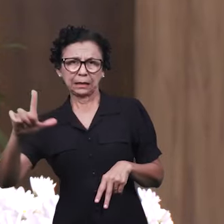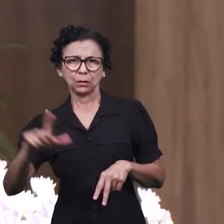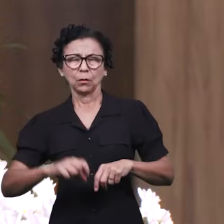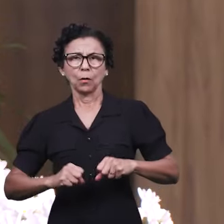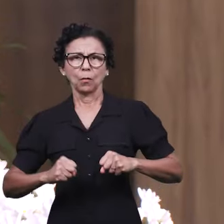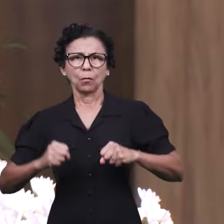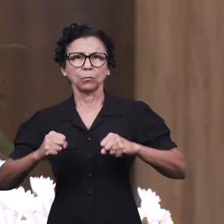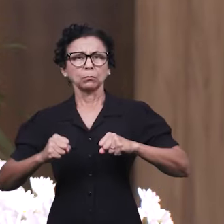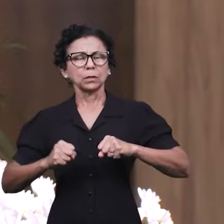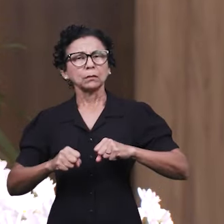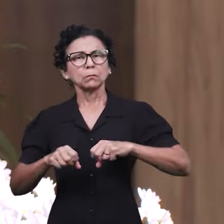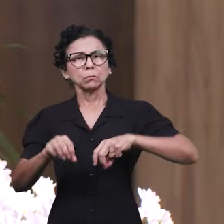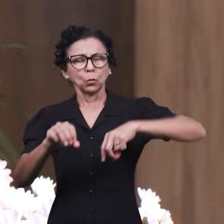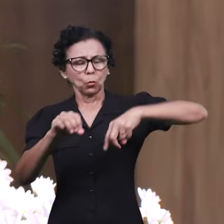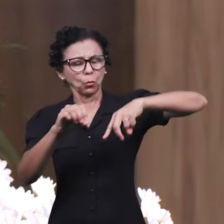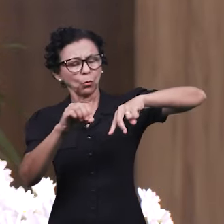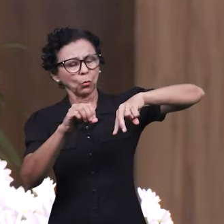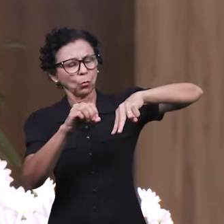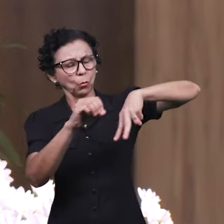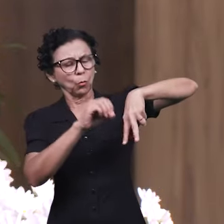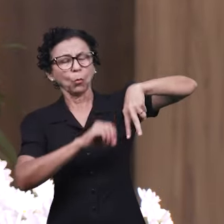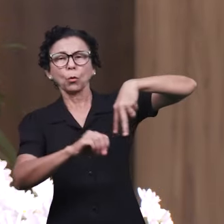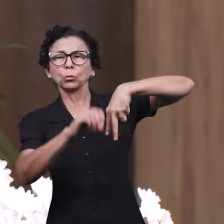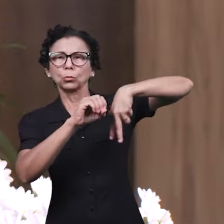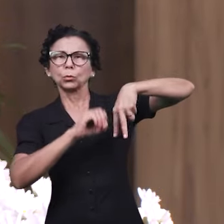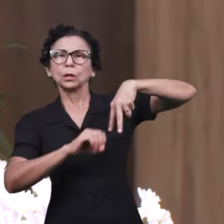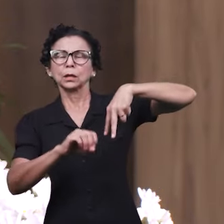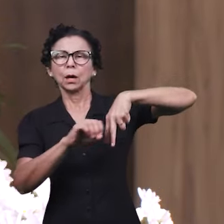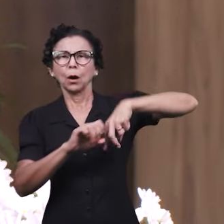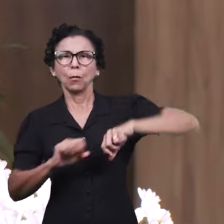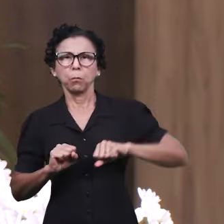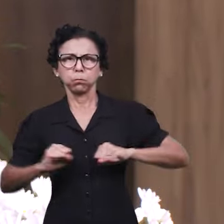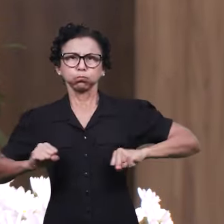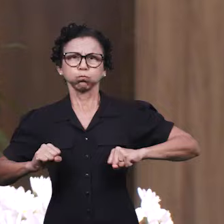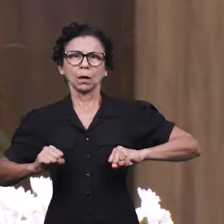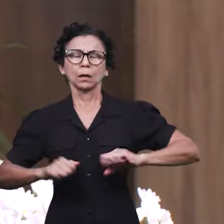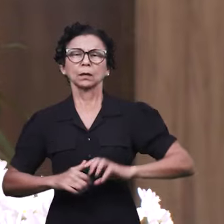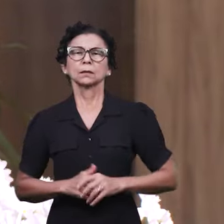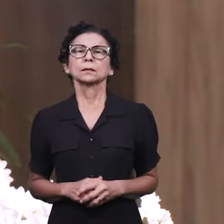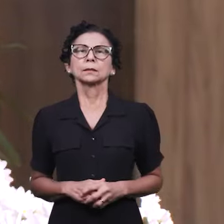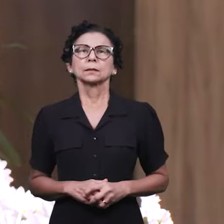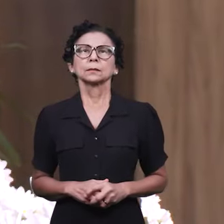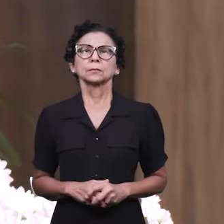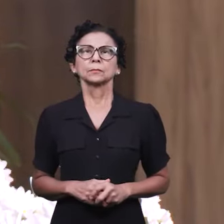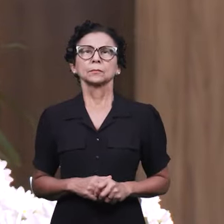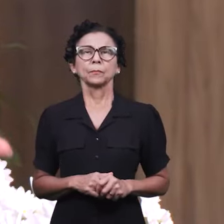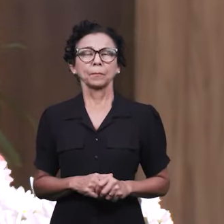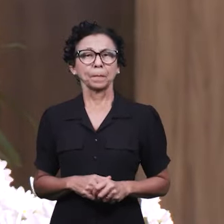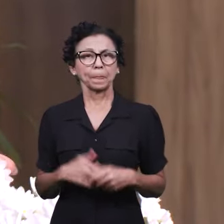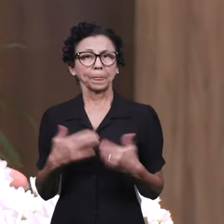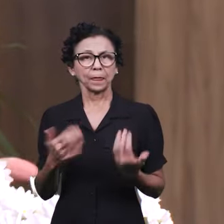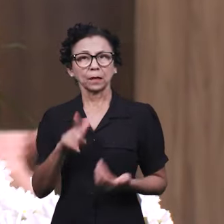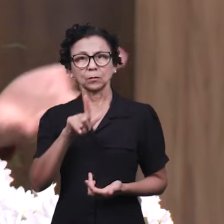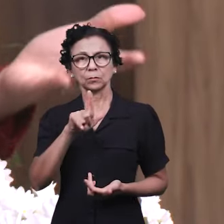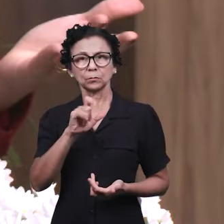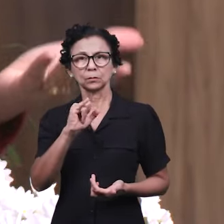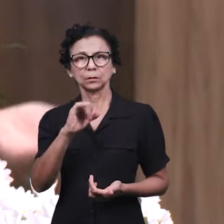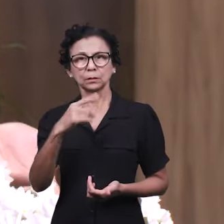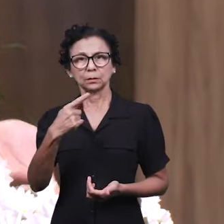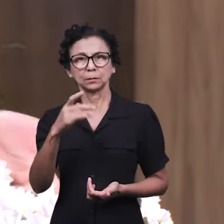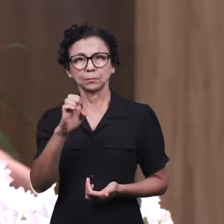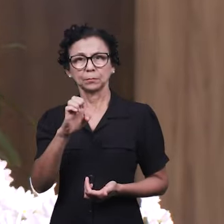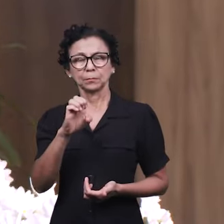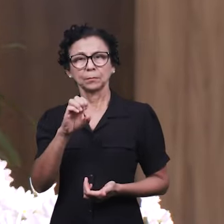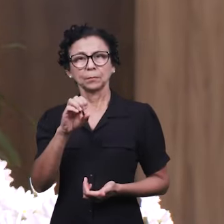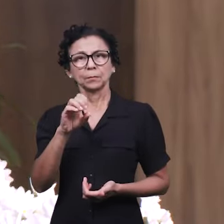muito importante né que o paciente de lipedema ou a mulher que tem essa condição ela apresenta que o lipedema Além de causar essas dores